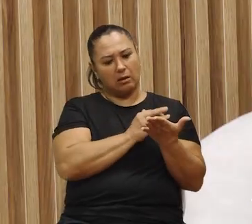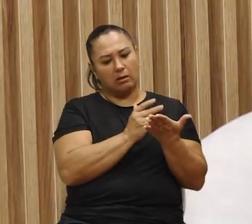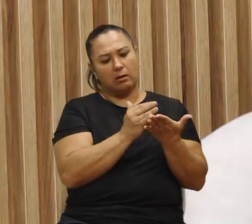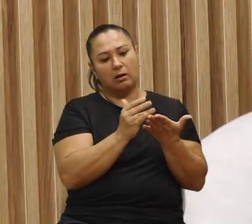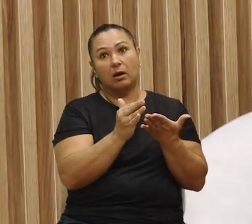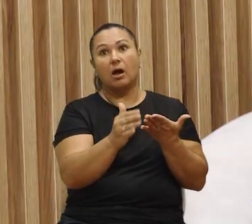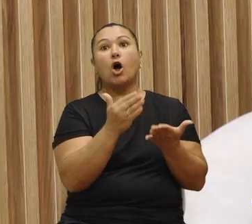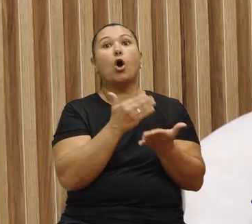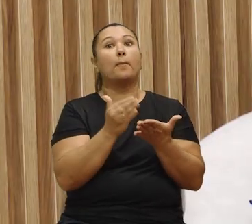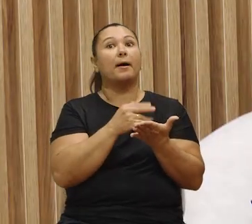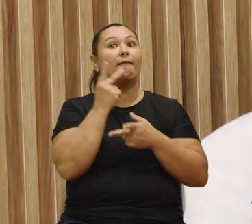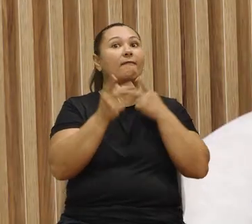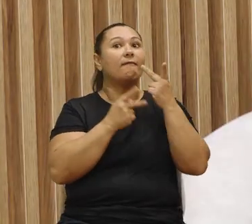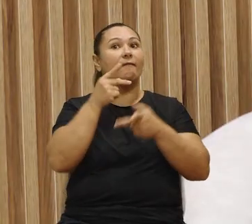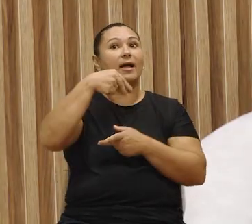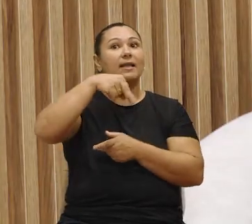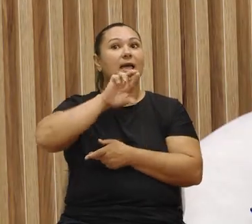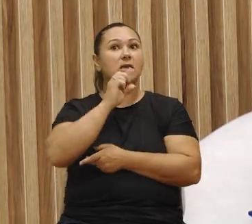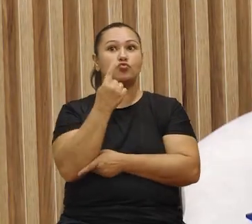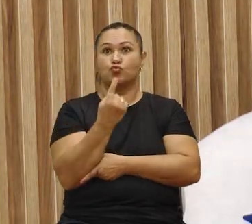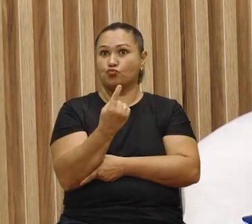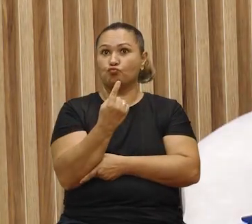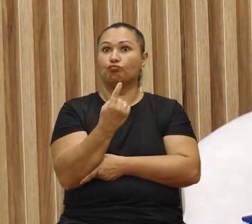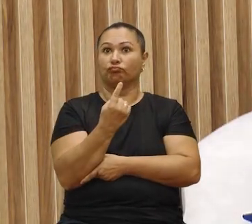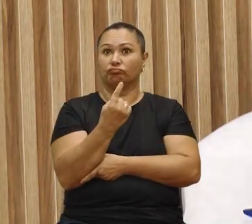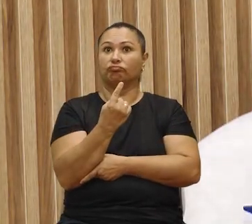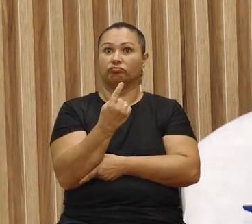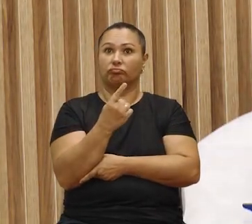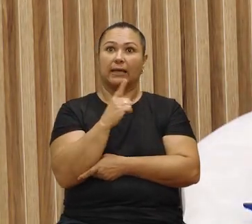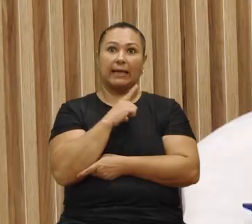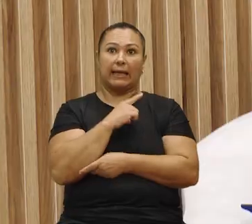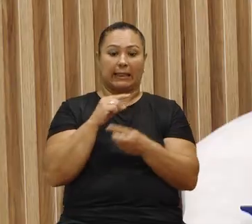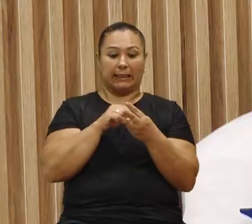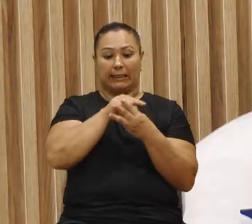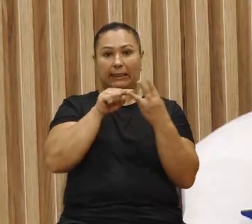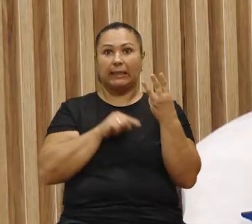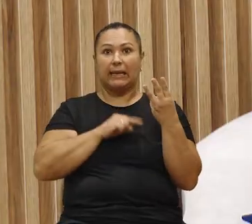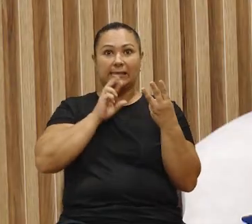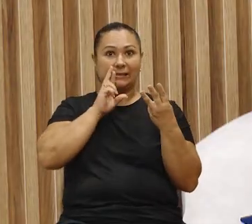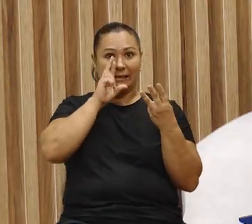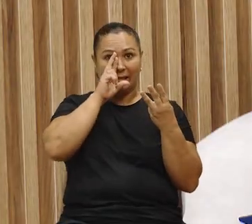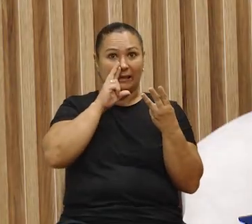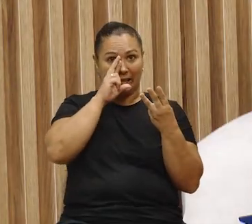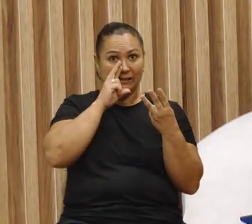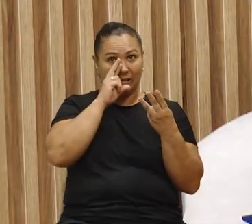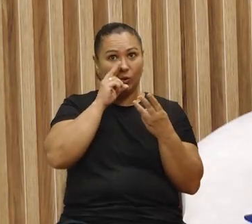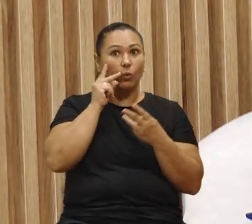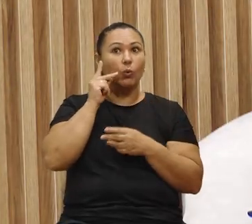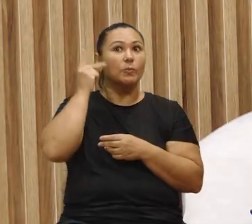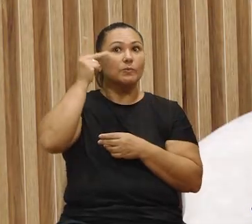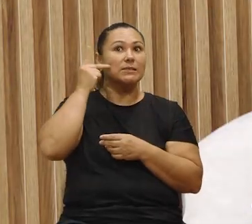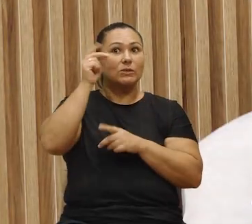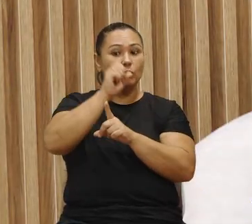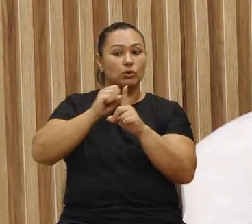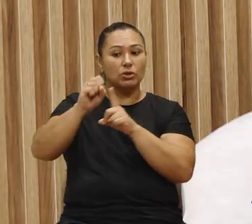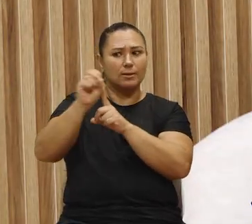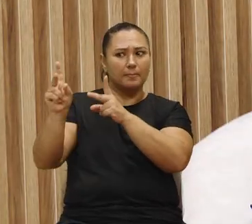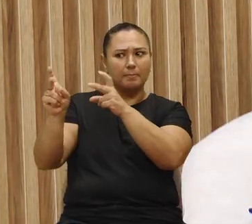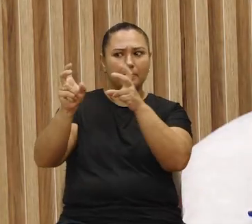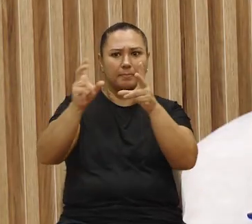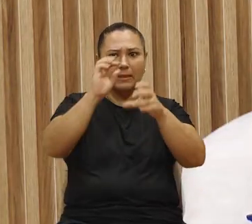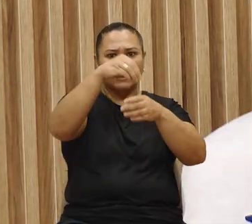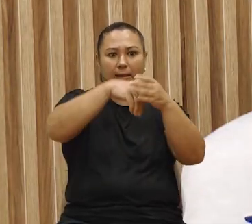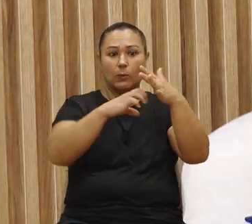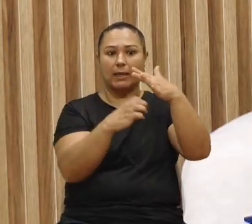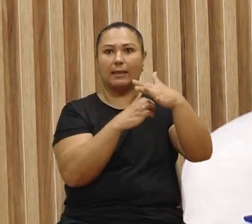página 70 e poucos ali em diante, começa a falar sobre NR1, que são 13 riscos psicossociais que você precisa identificar